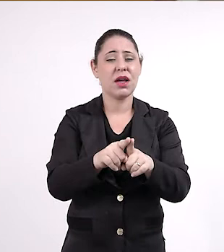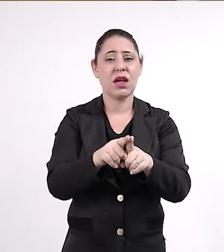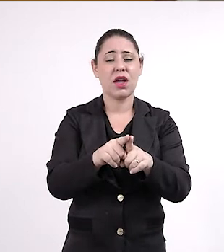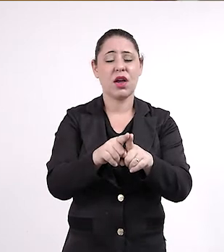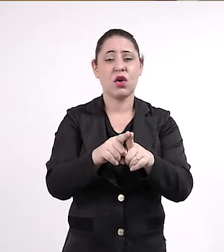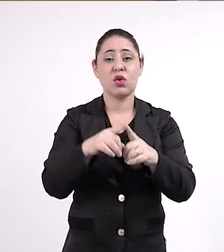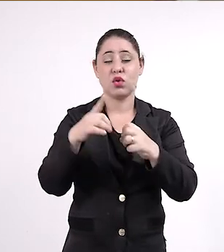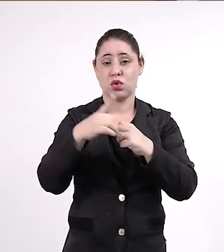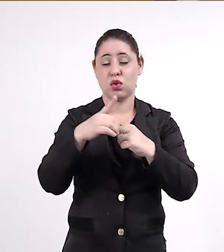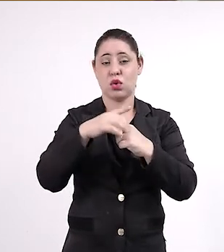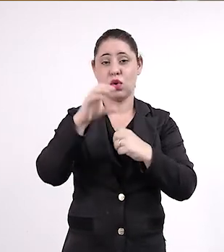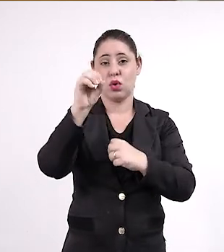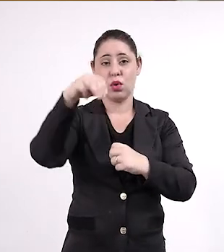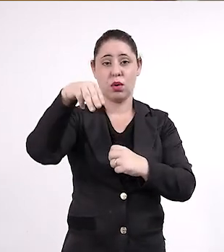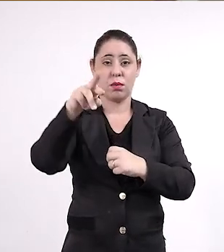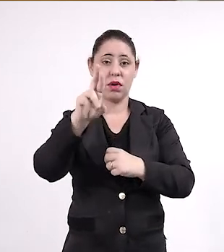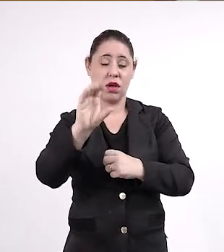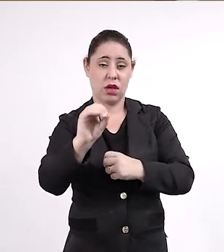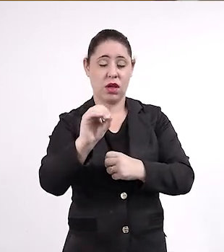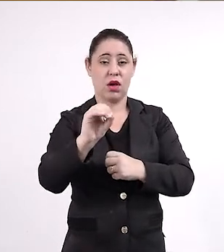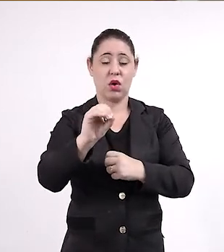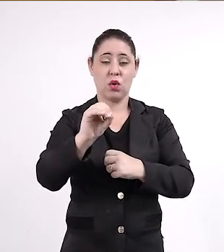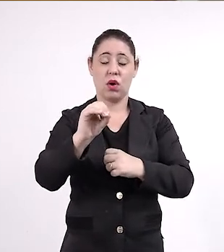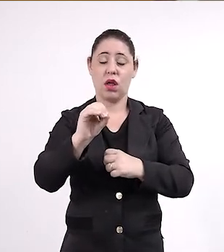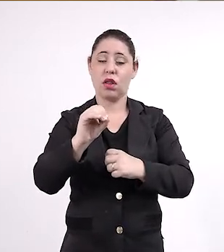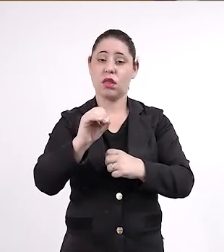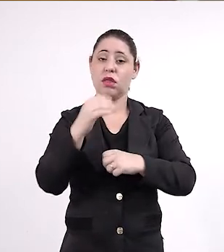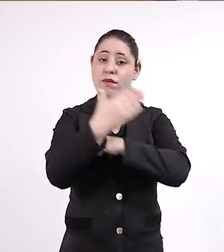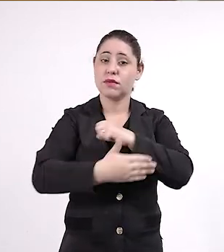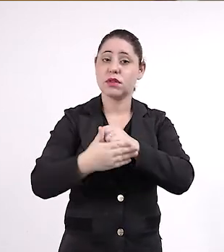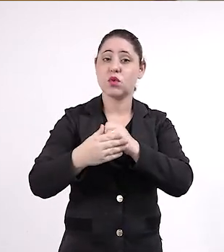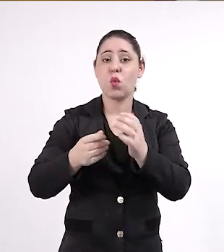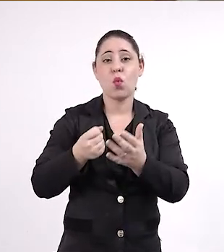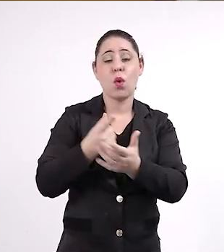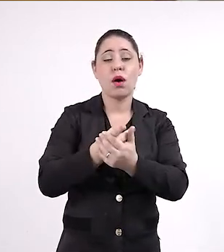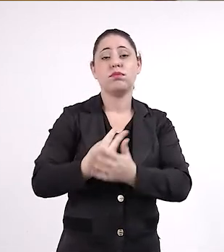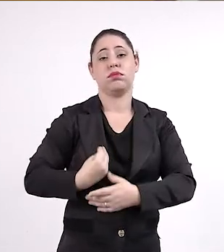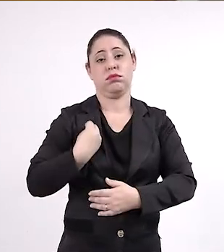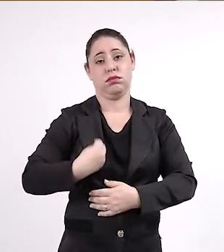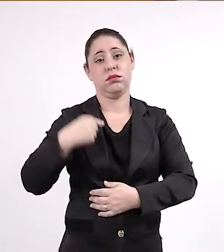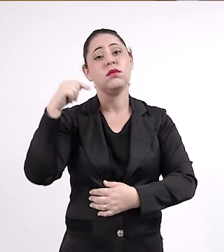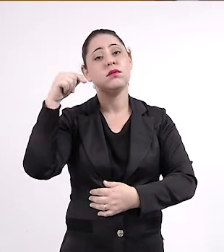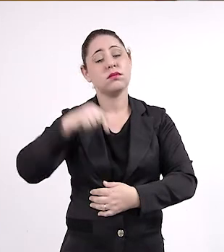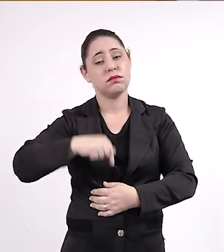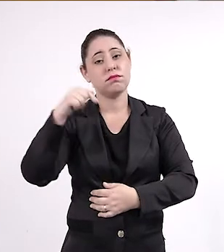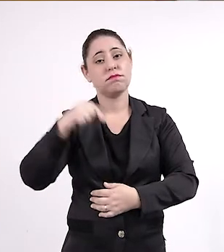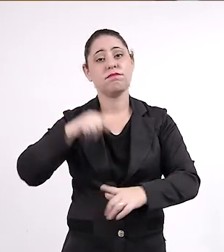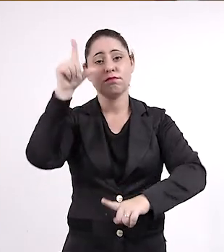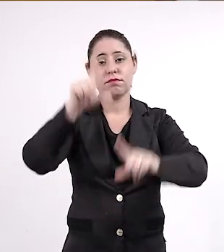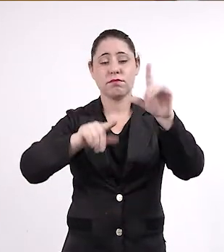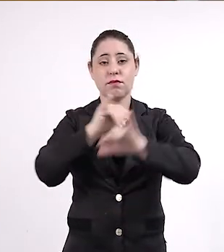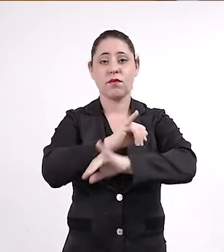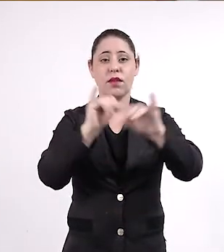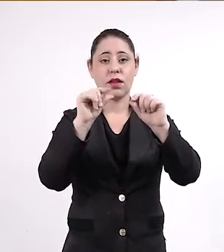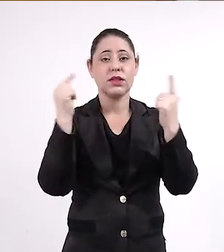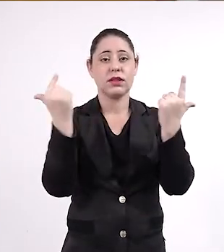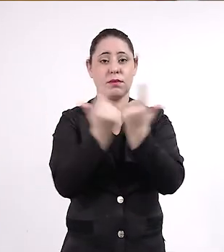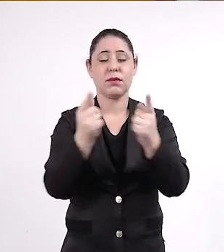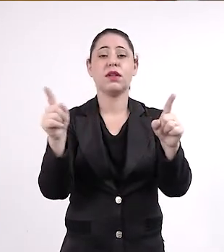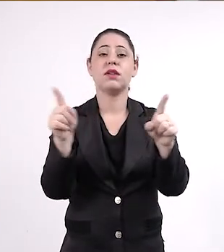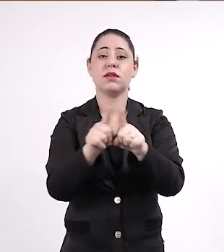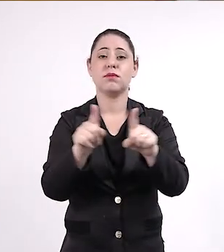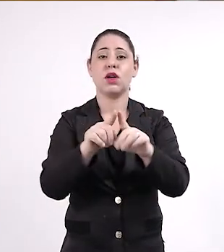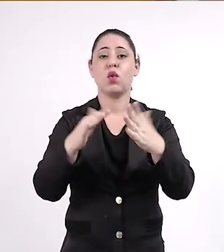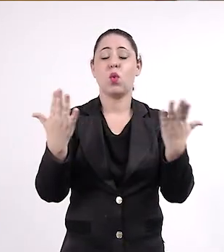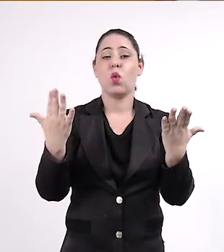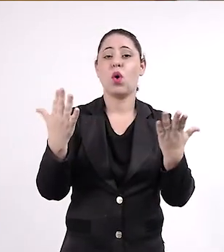Dr. Homero, que coordena o núcleo de defesa do consumidor, ele já participou aqui da TV Assembleia, do nosso programa Ponto de Vista,